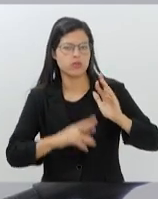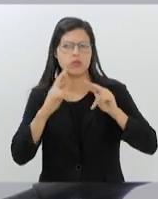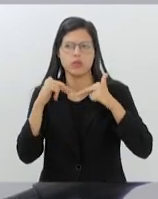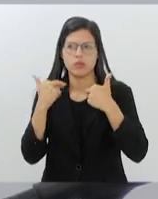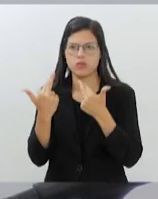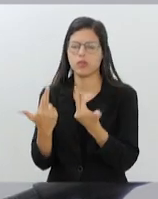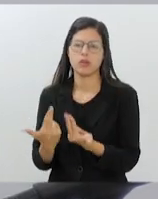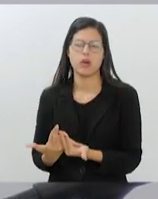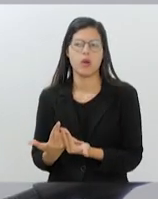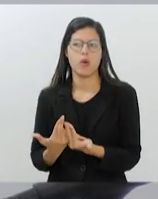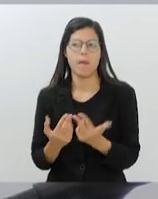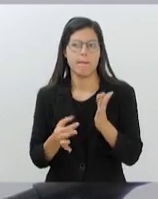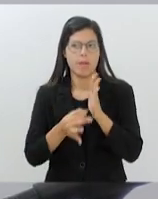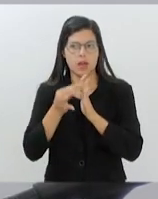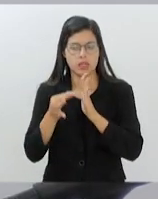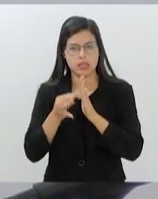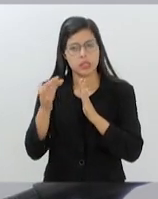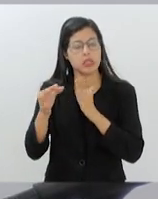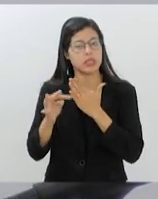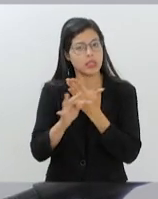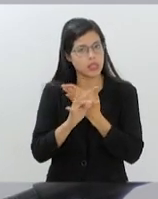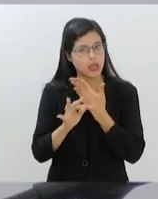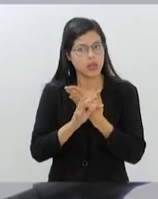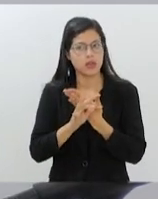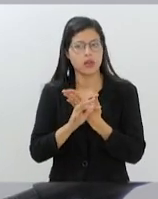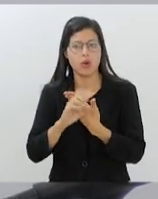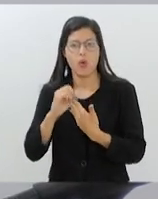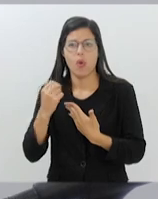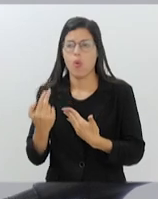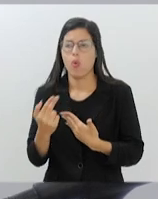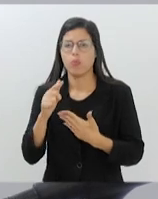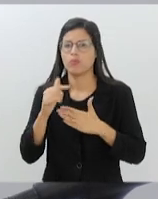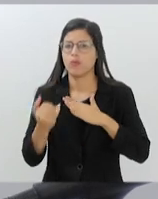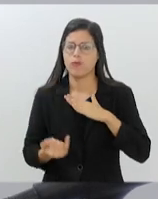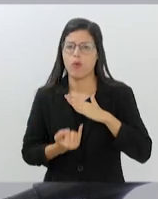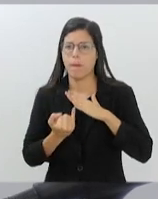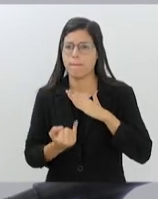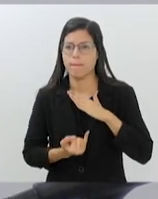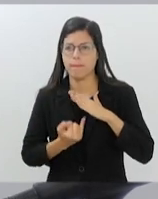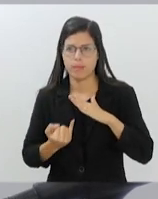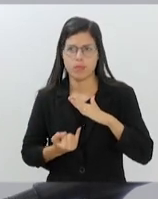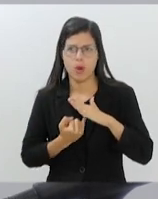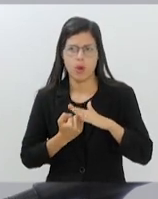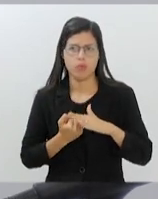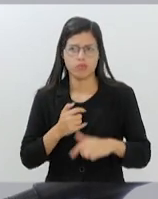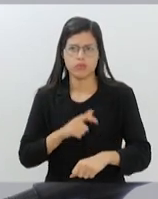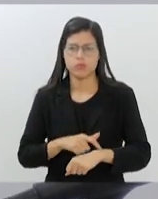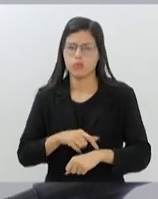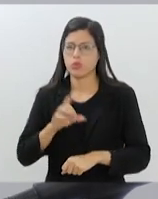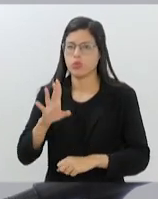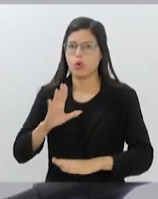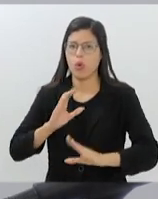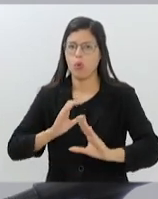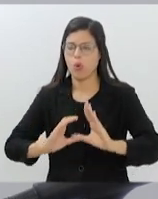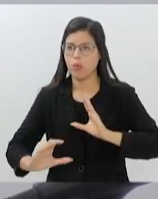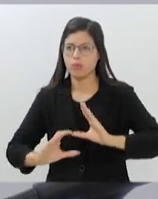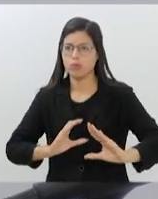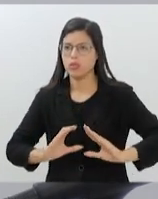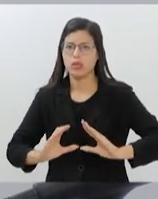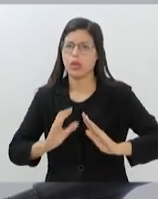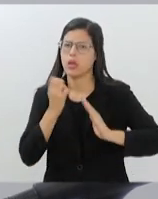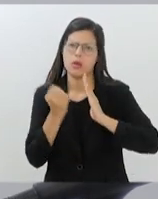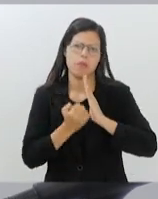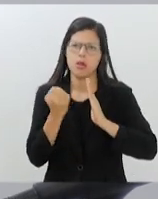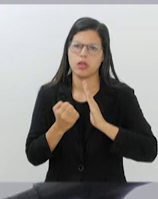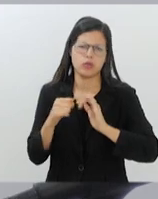técnico que é o que deveria ser ou ele é informal a partir do momento que o senhor apenas comunica agência não vou fazer com